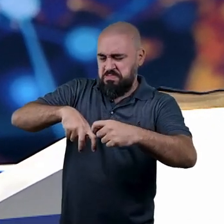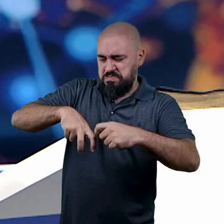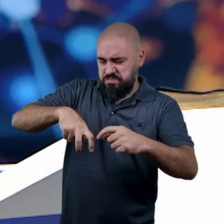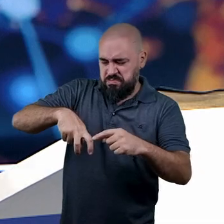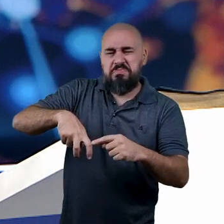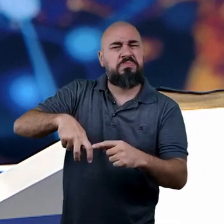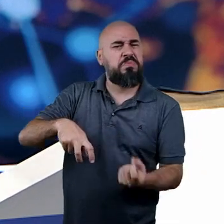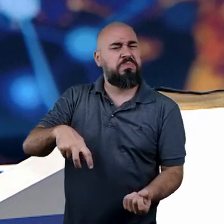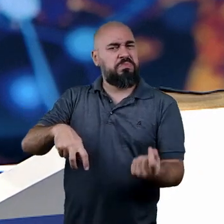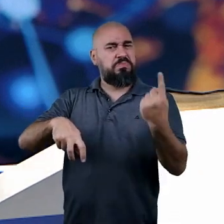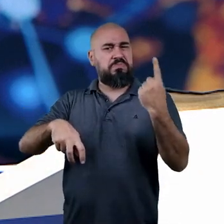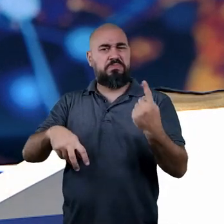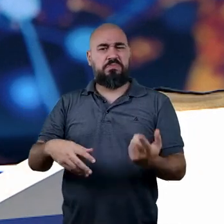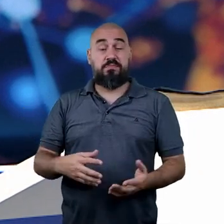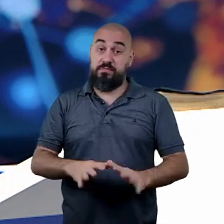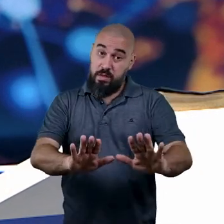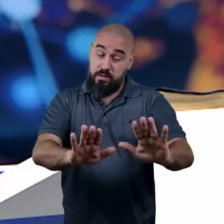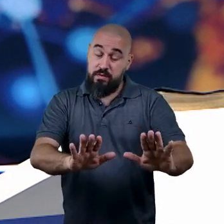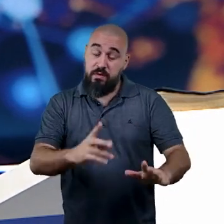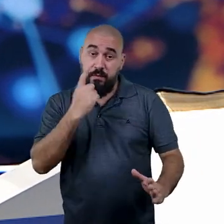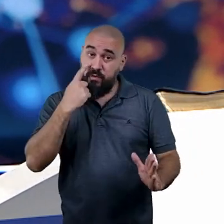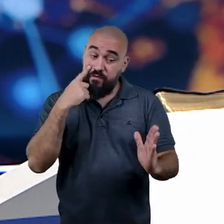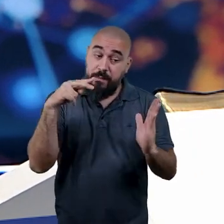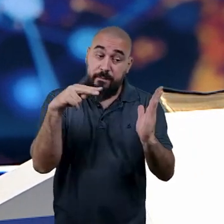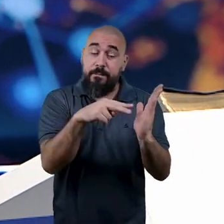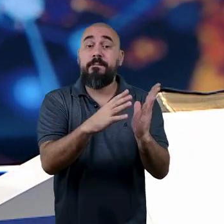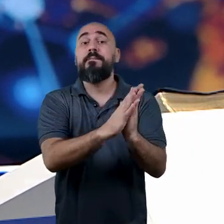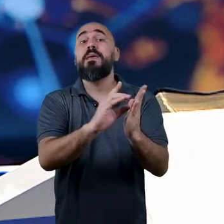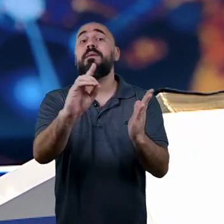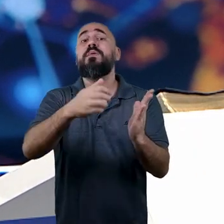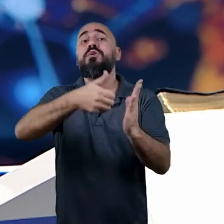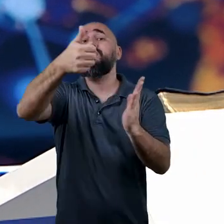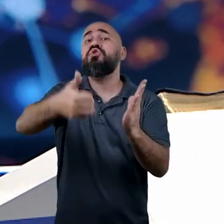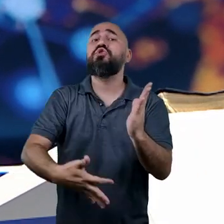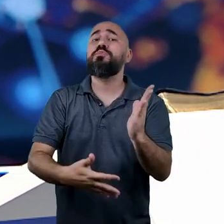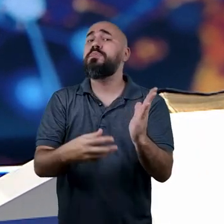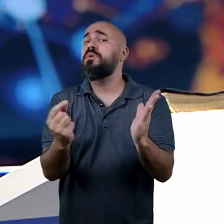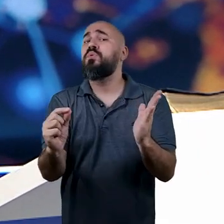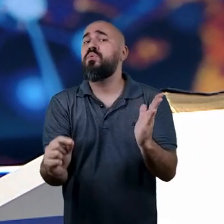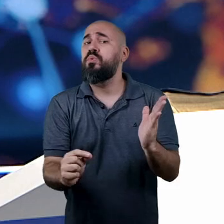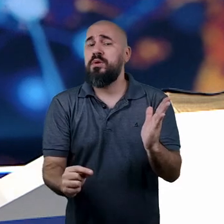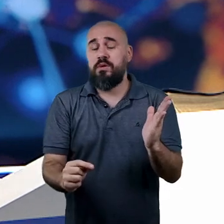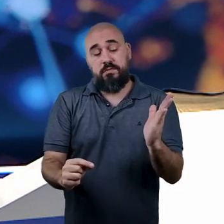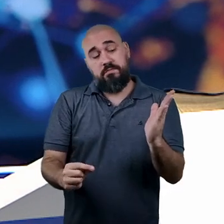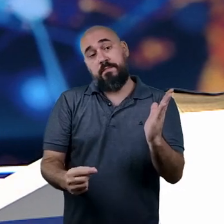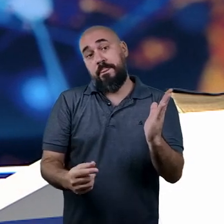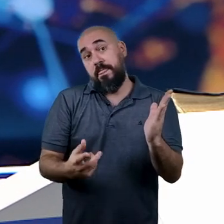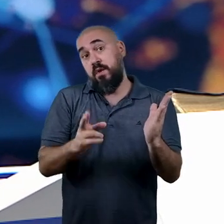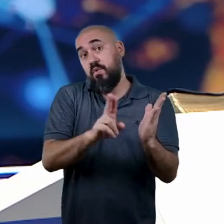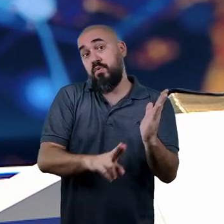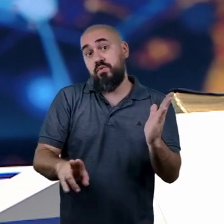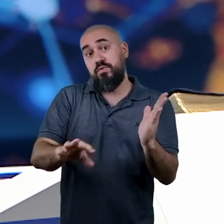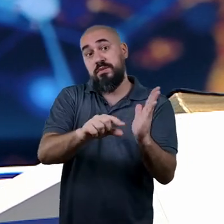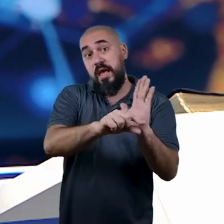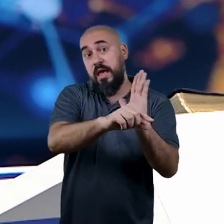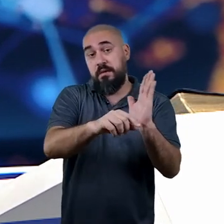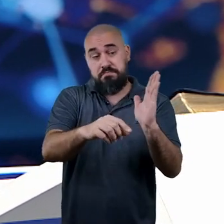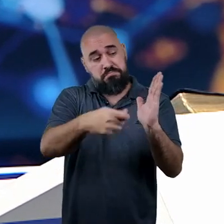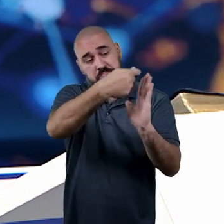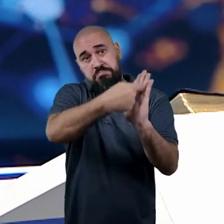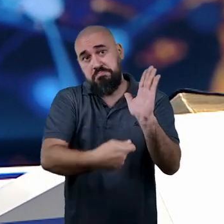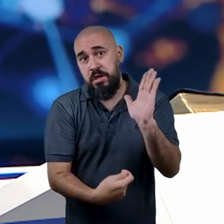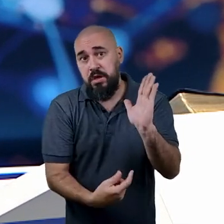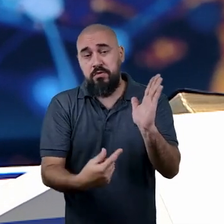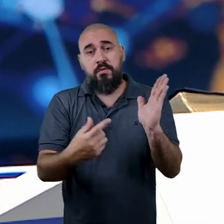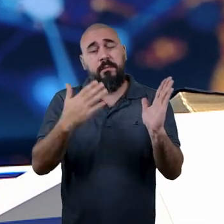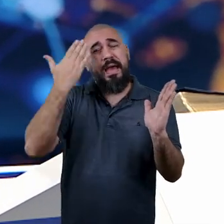ela é um livro que se auto-explica. Eu uso textos da Bíblia, situações diferentes para